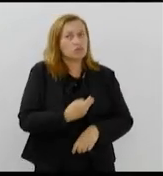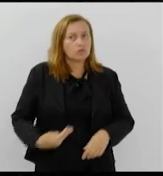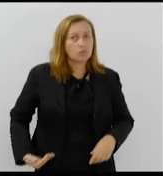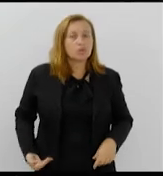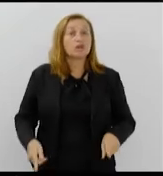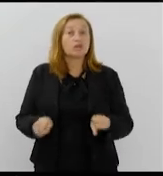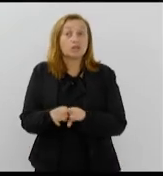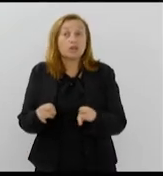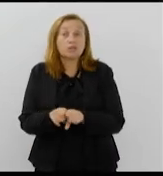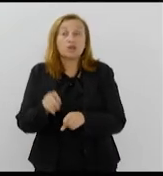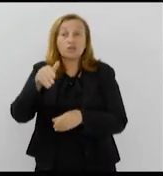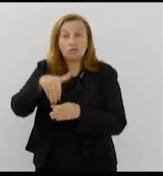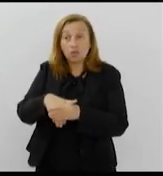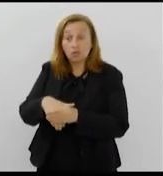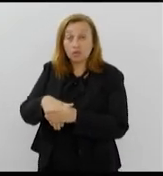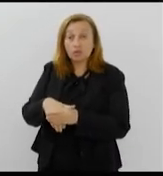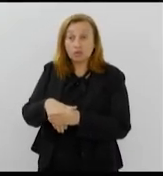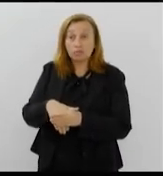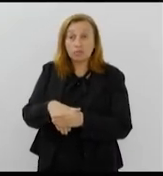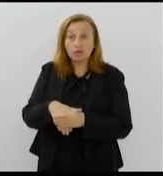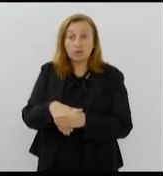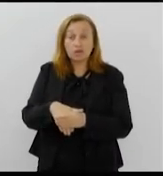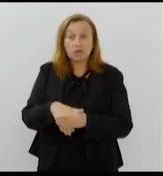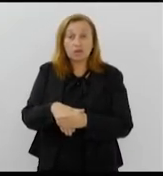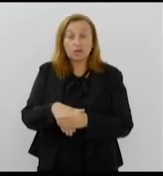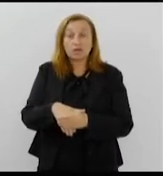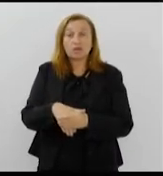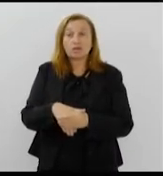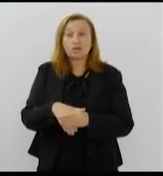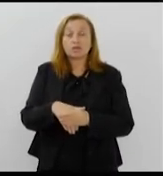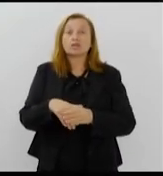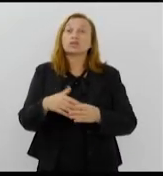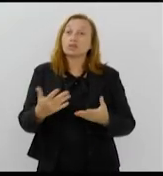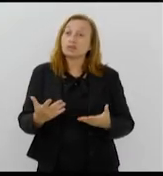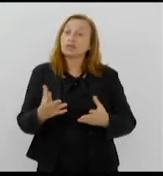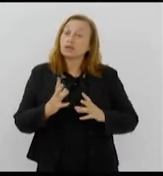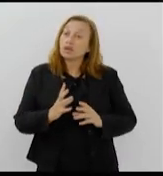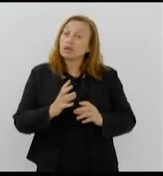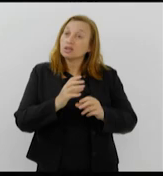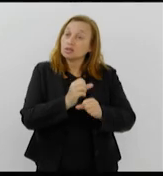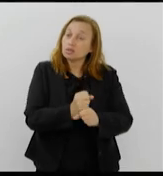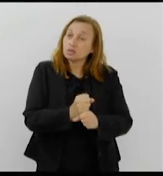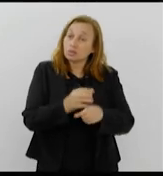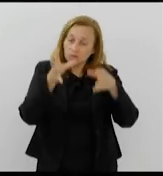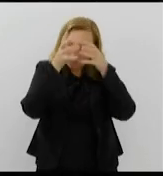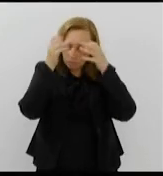vota também as contas do Tribunal de Contas.